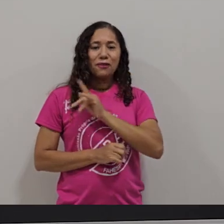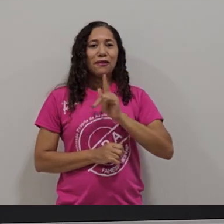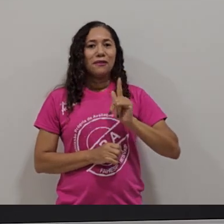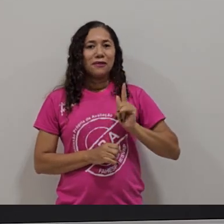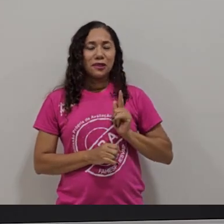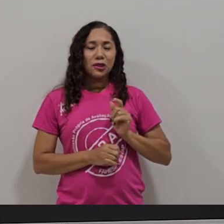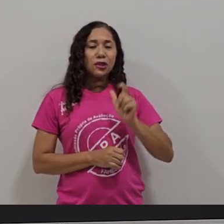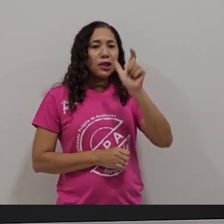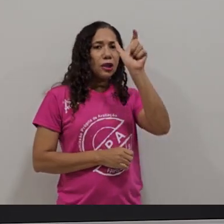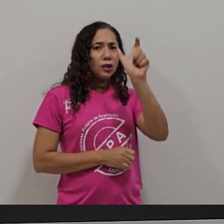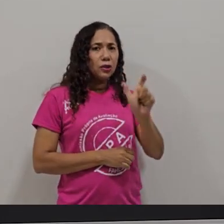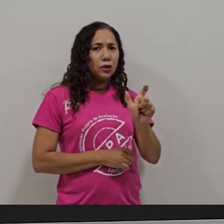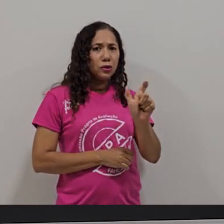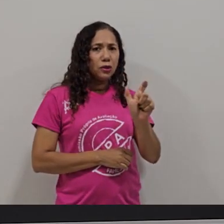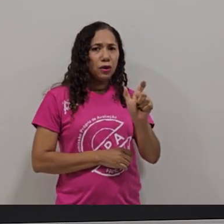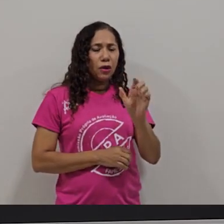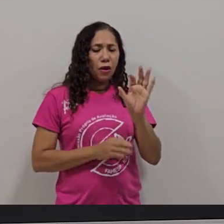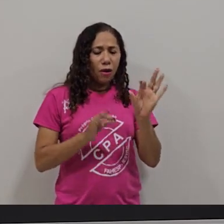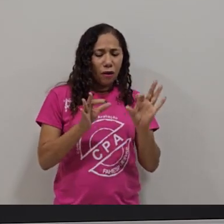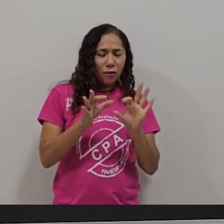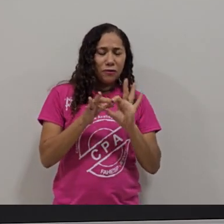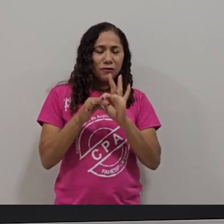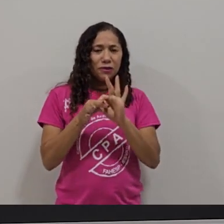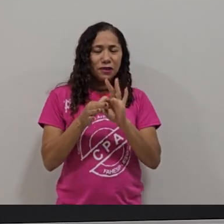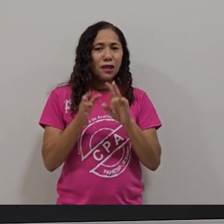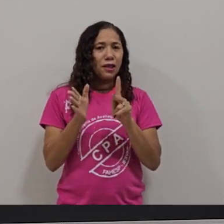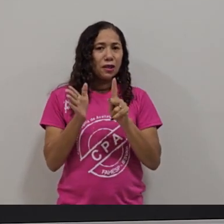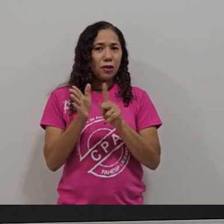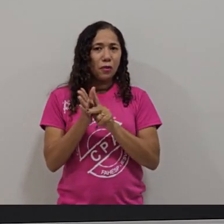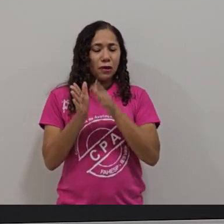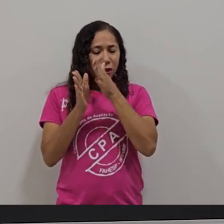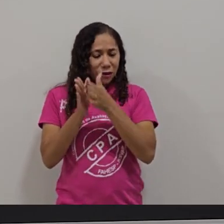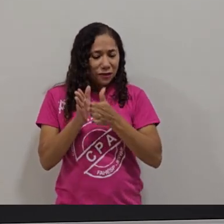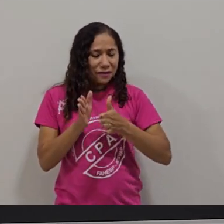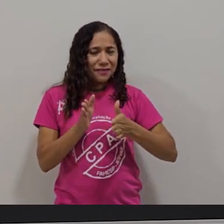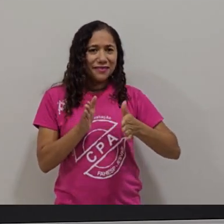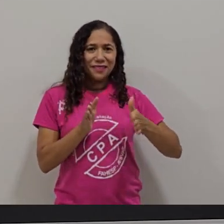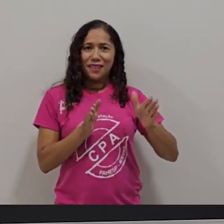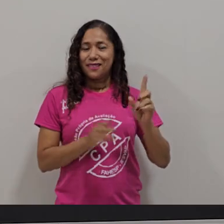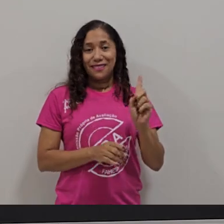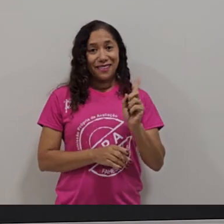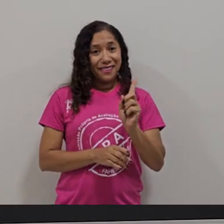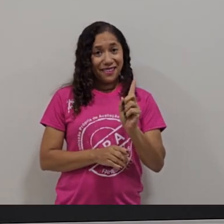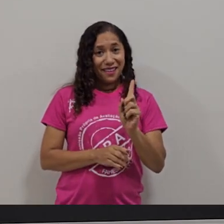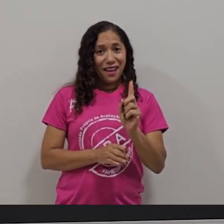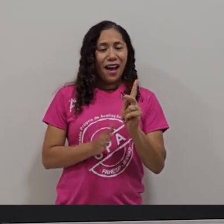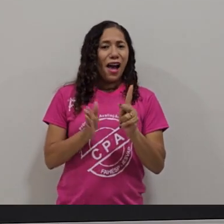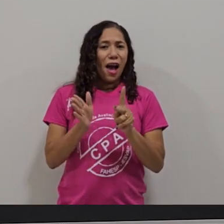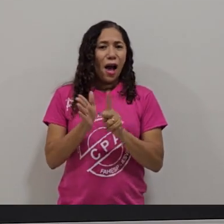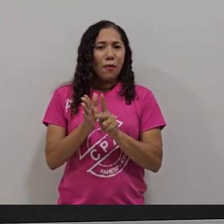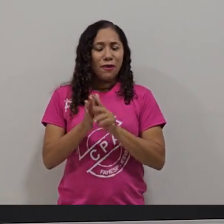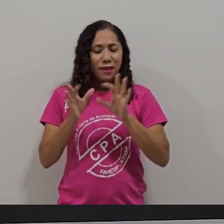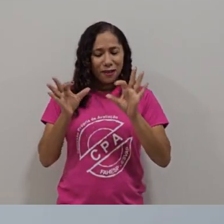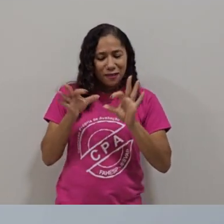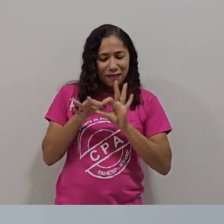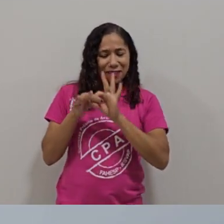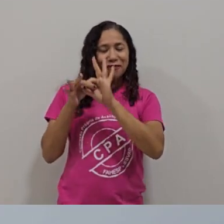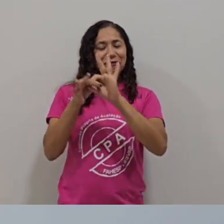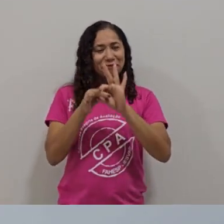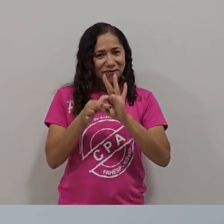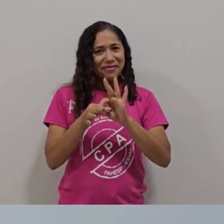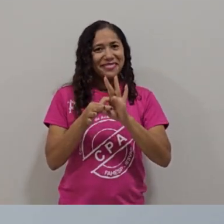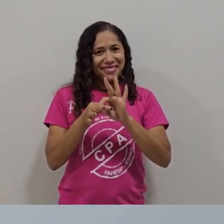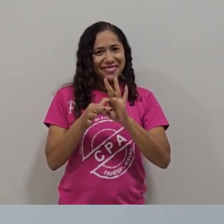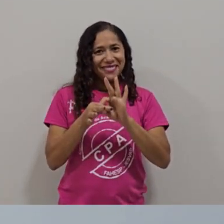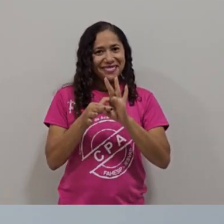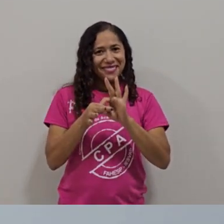eu sou parte desse projeto que não é um projeto de extensão. Não, ele é um projeto integrador. Ah, então